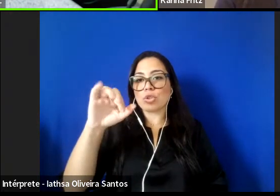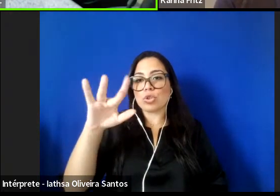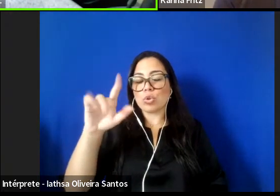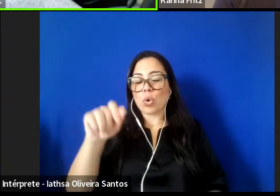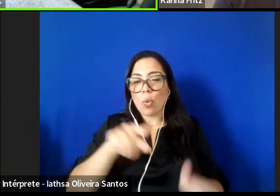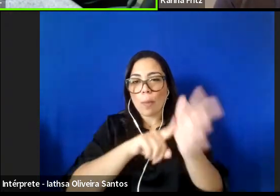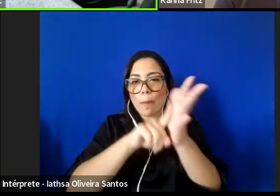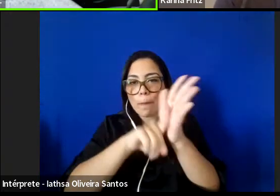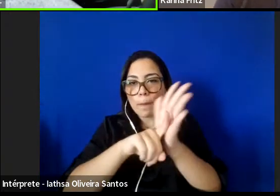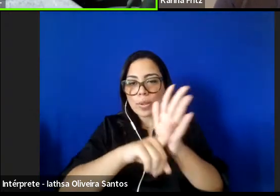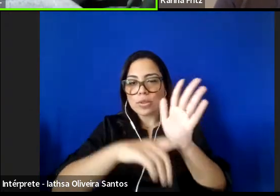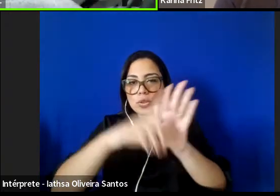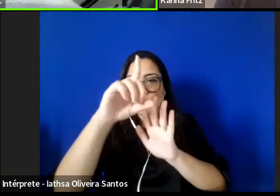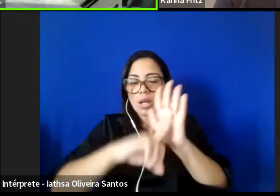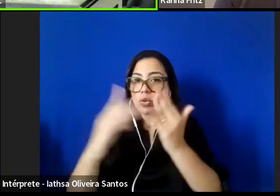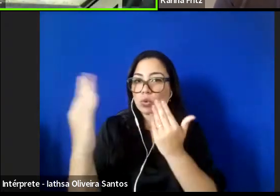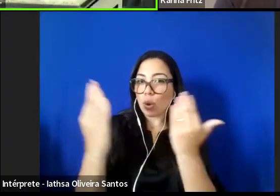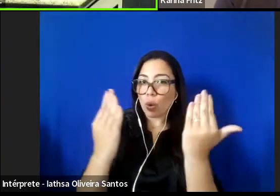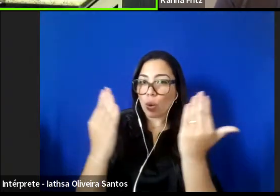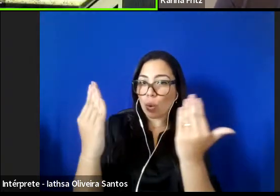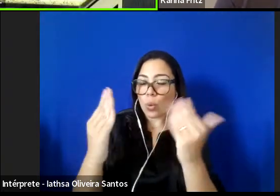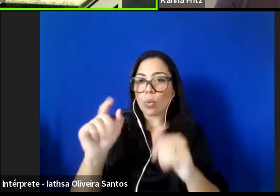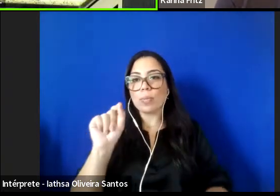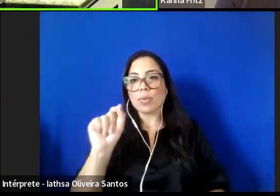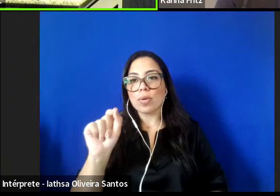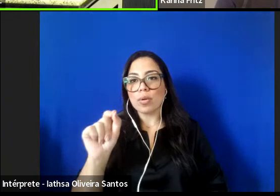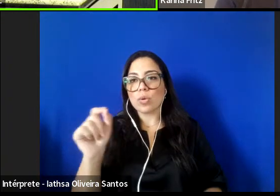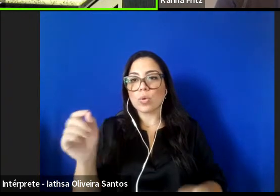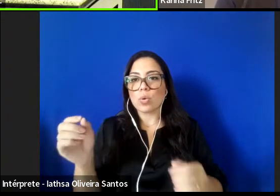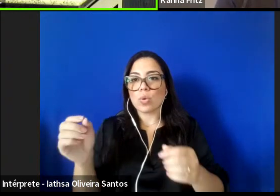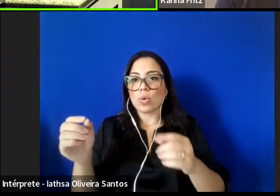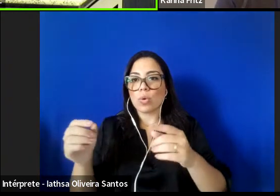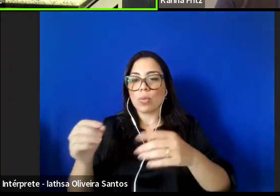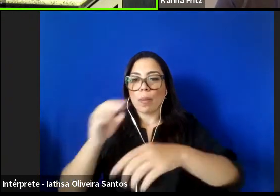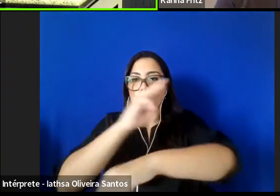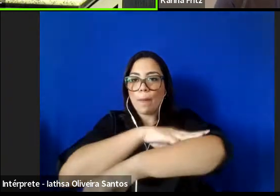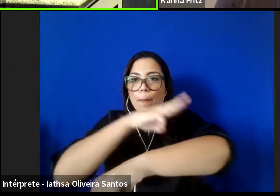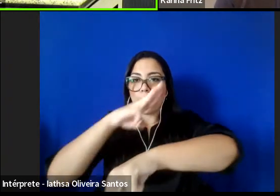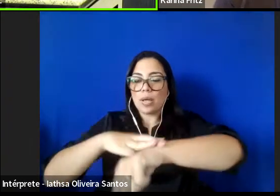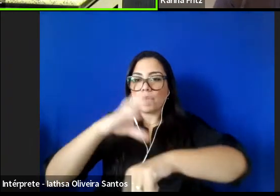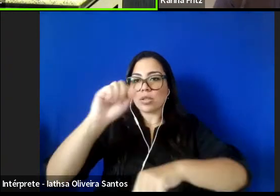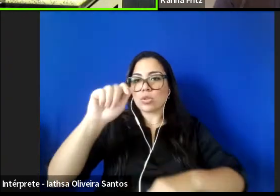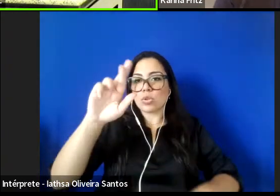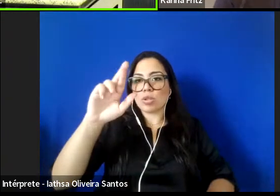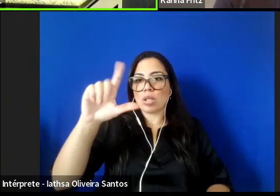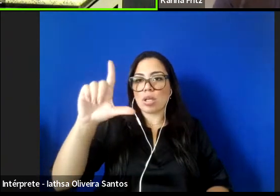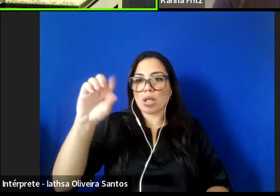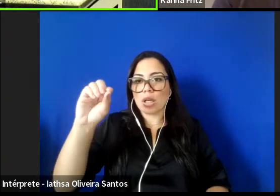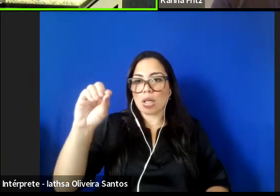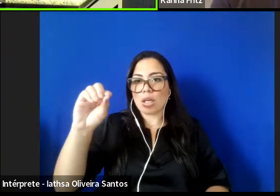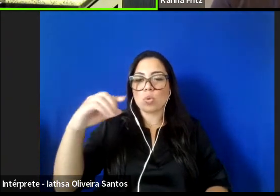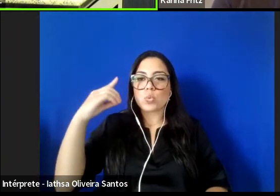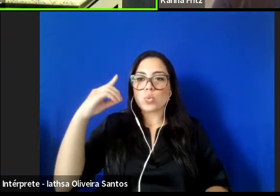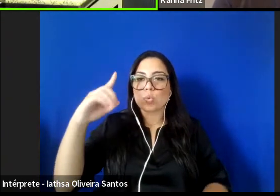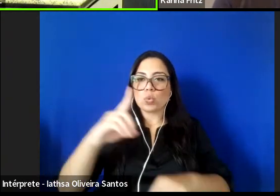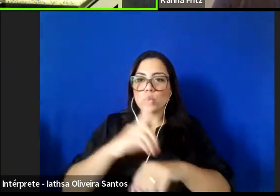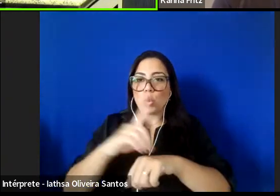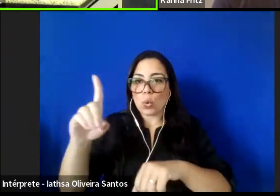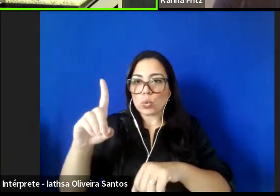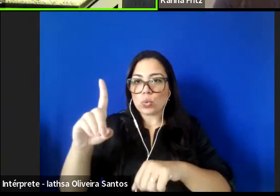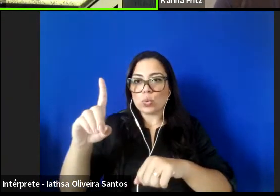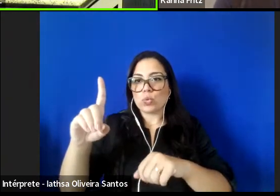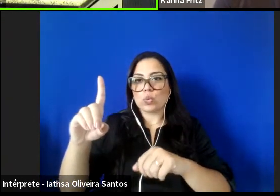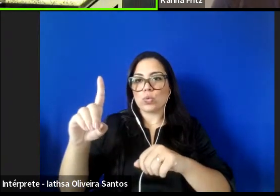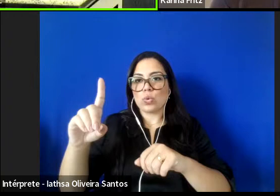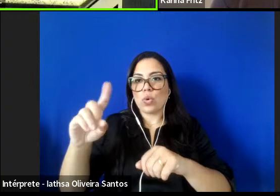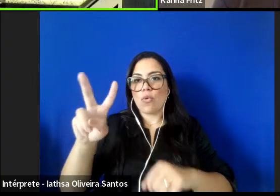Pesquisa em Direito Comparado. Ele é composto com o magistrado doutor Carlos Gustavo Viana Direito. Ele é doutor em Direito pela Universidade